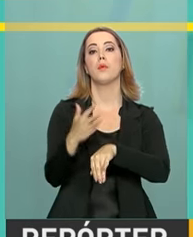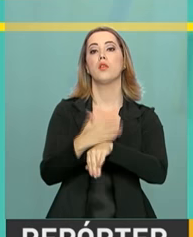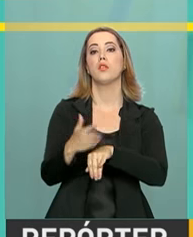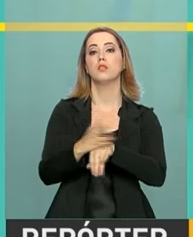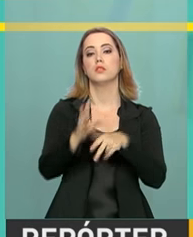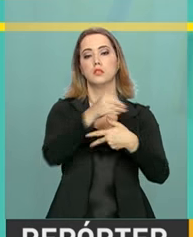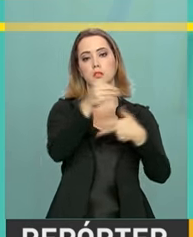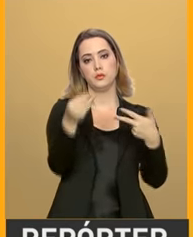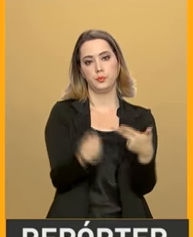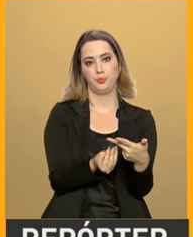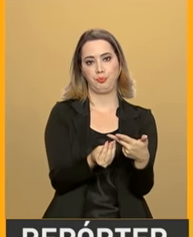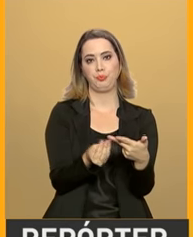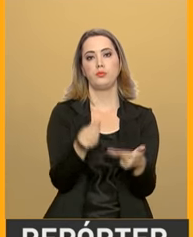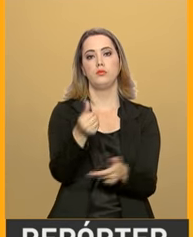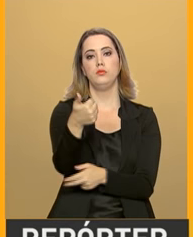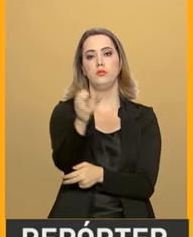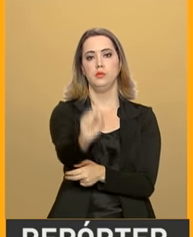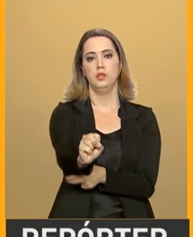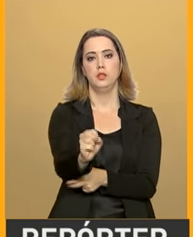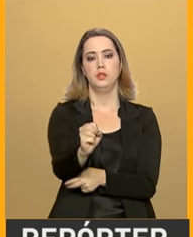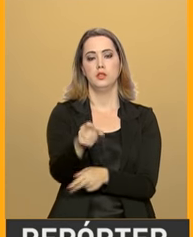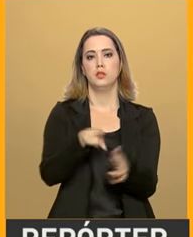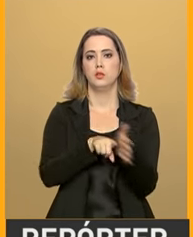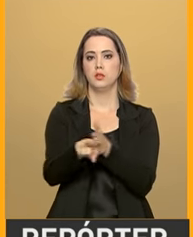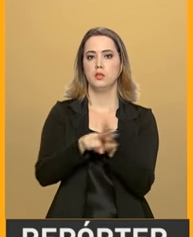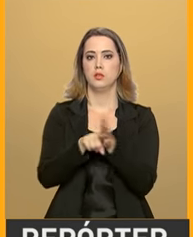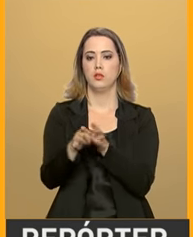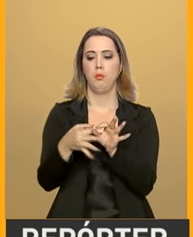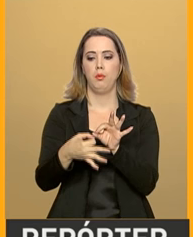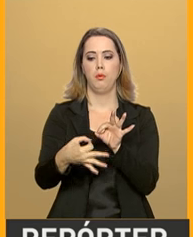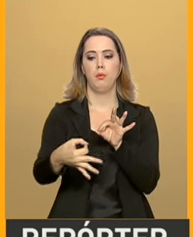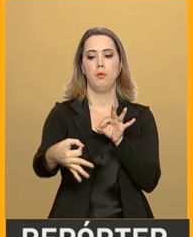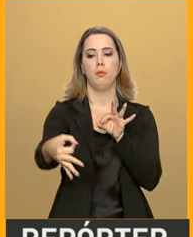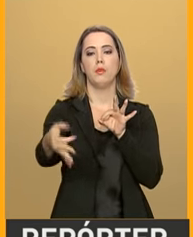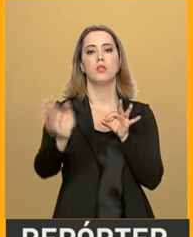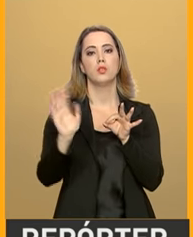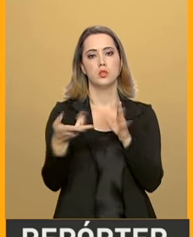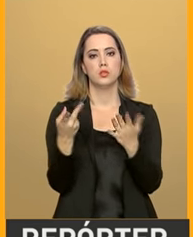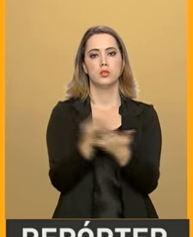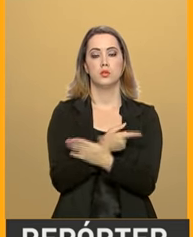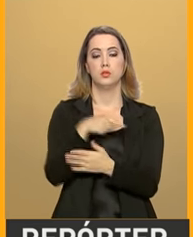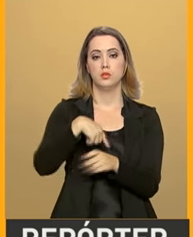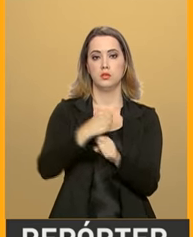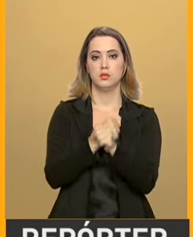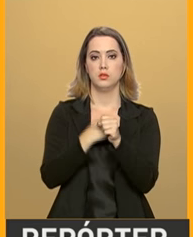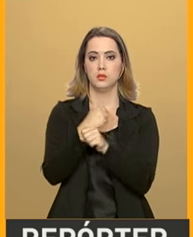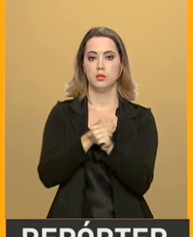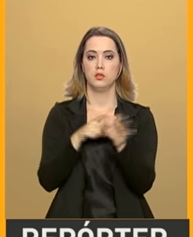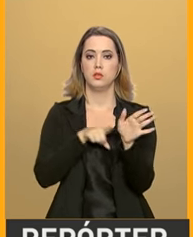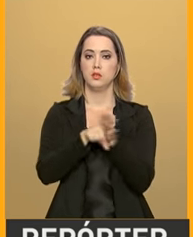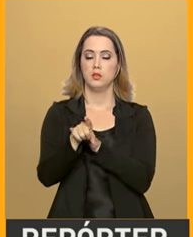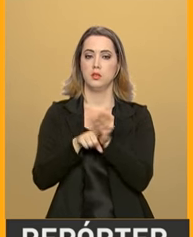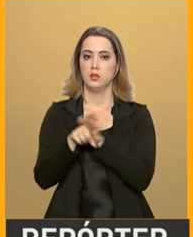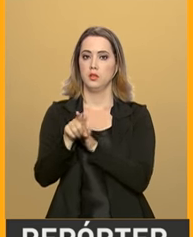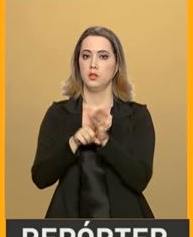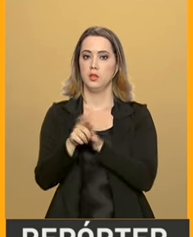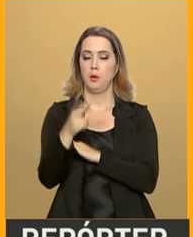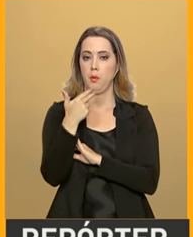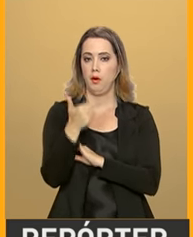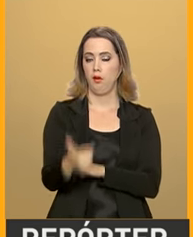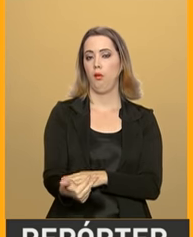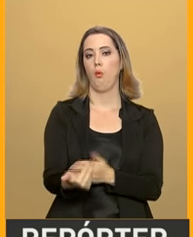com 180 questões a prova será mais extensa que as já realizadas neste ano e terá perguntas sobre a língua